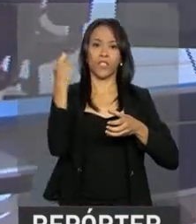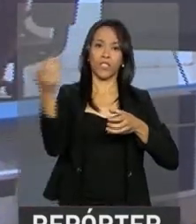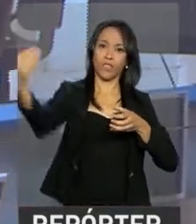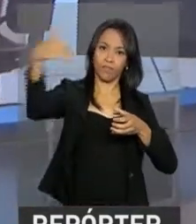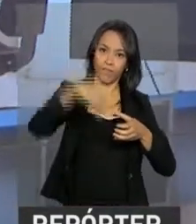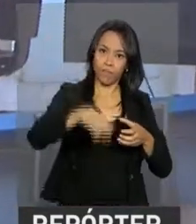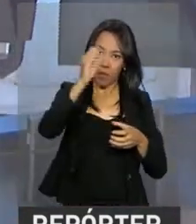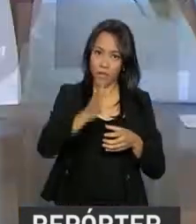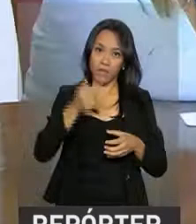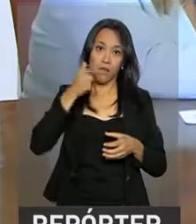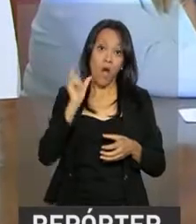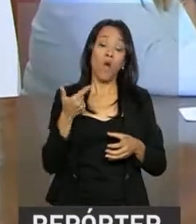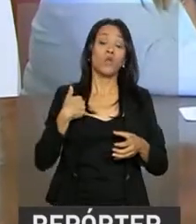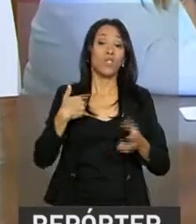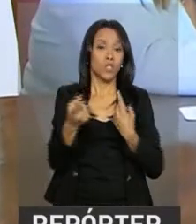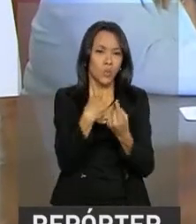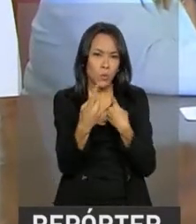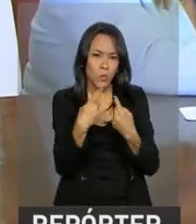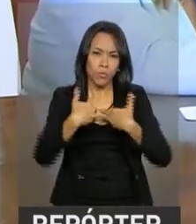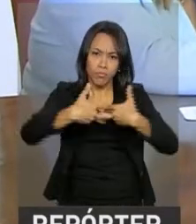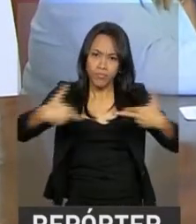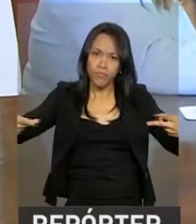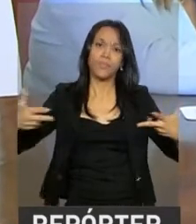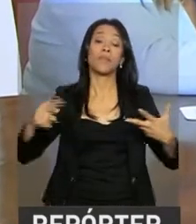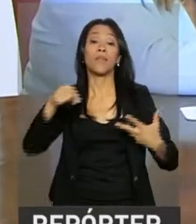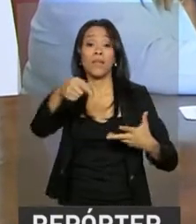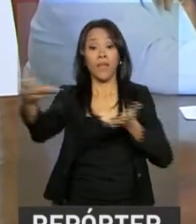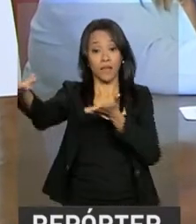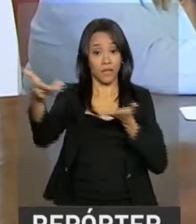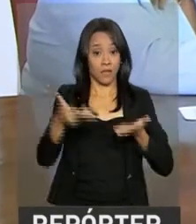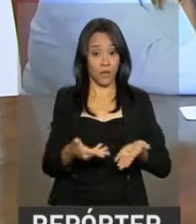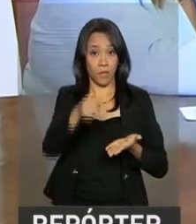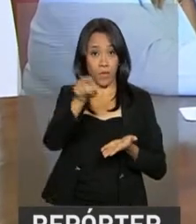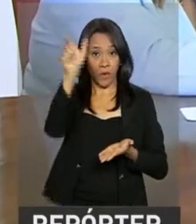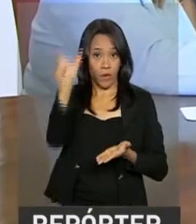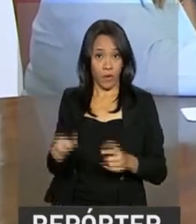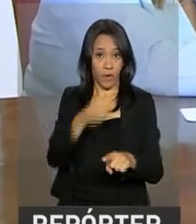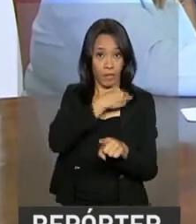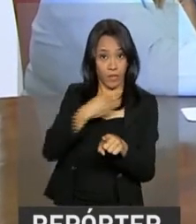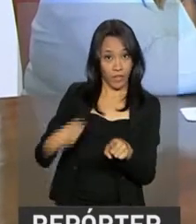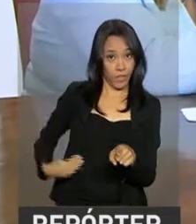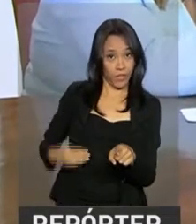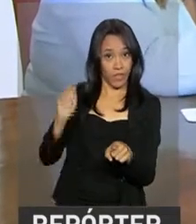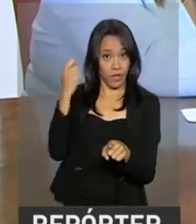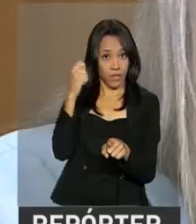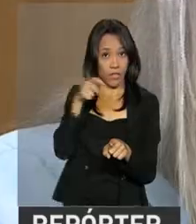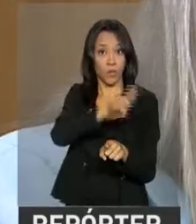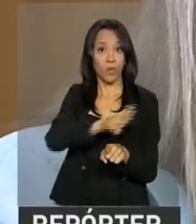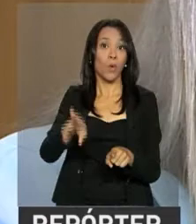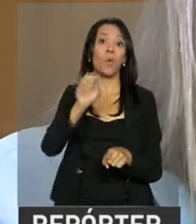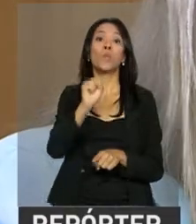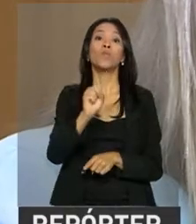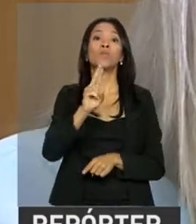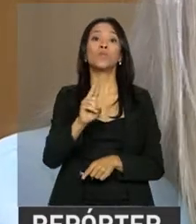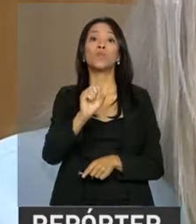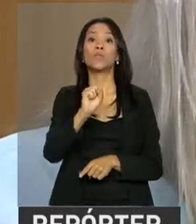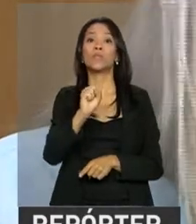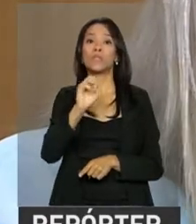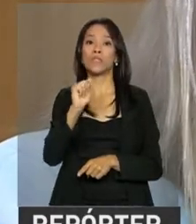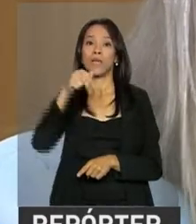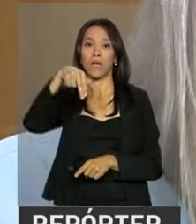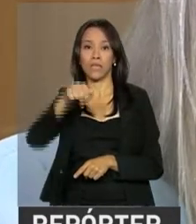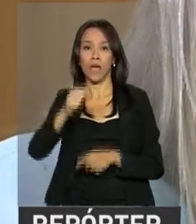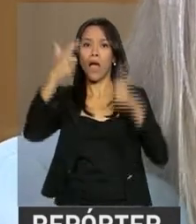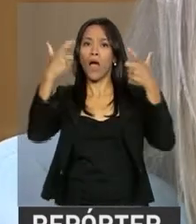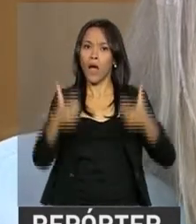países o presidente michel temer recebeu a ministra das relações exteriores da argentina susana malcorra no palácio do